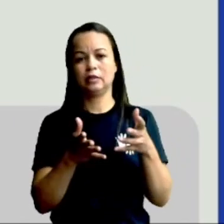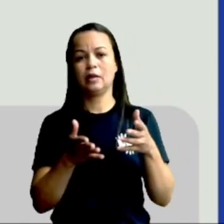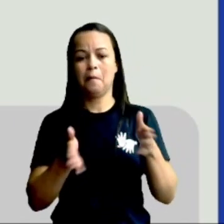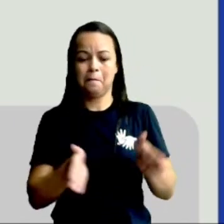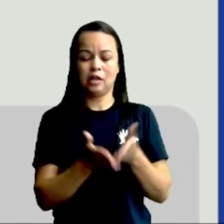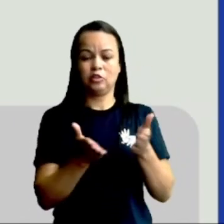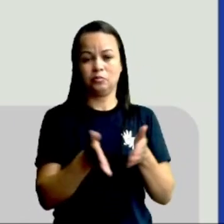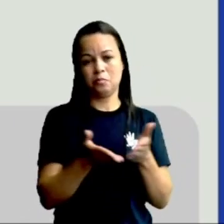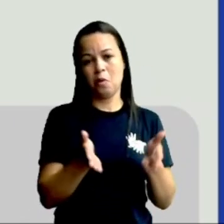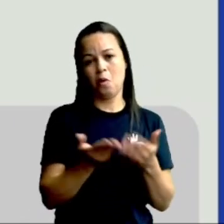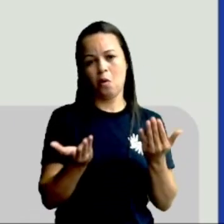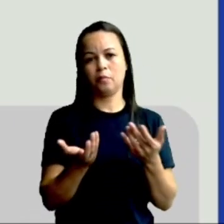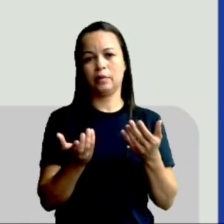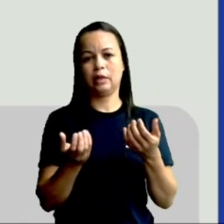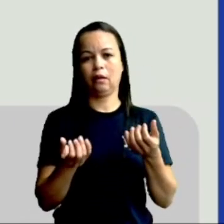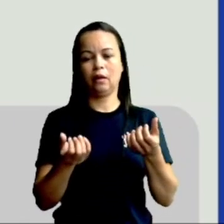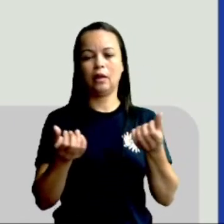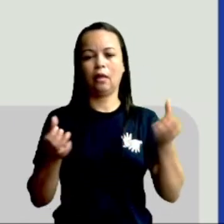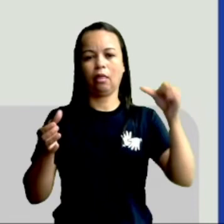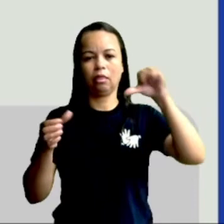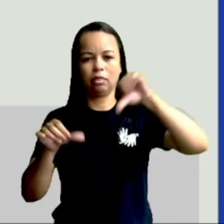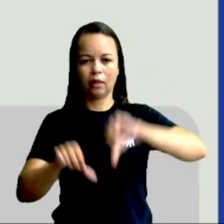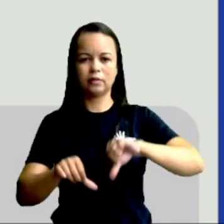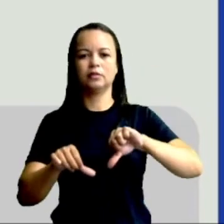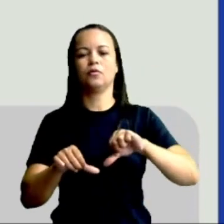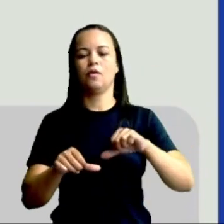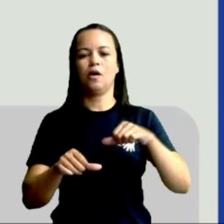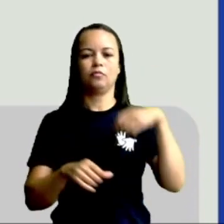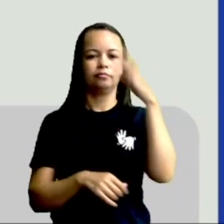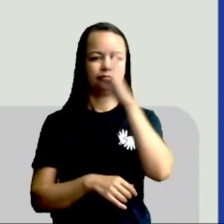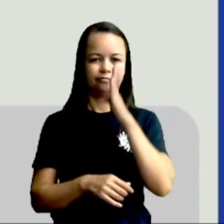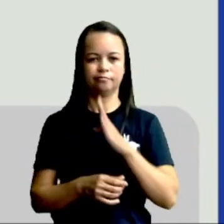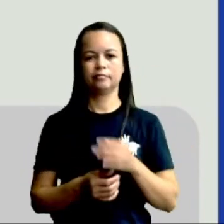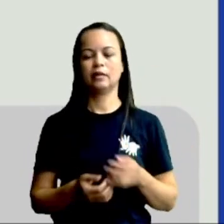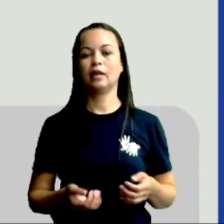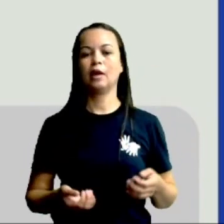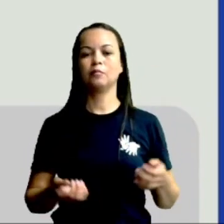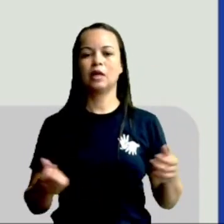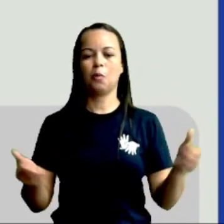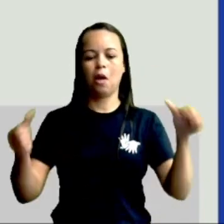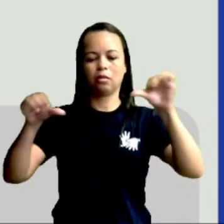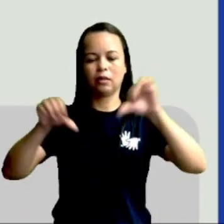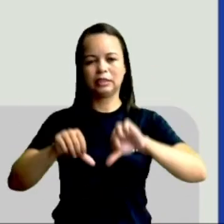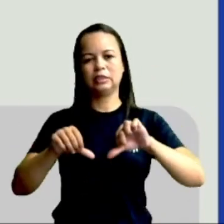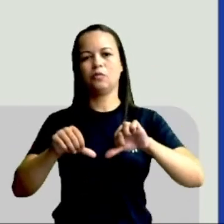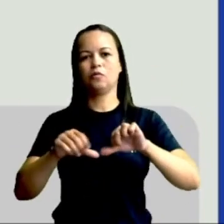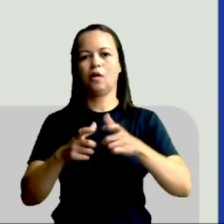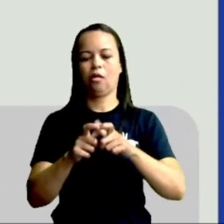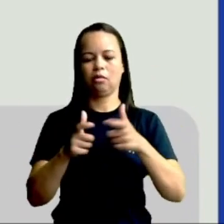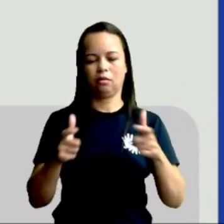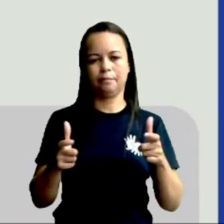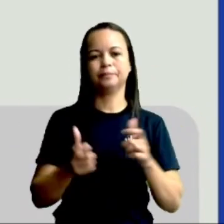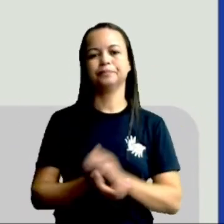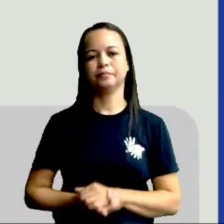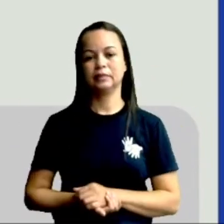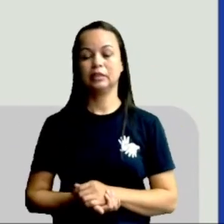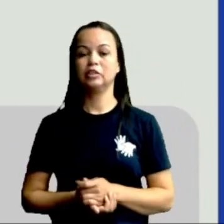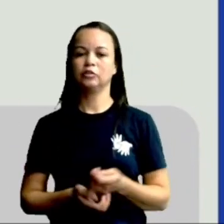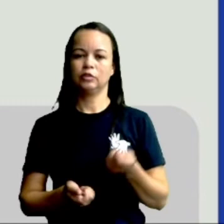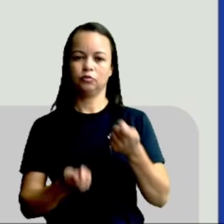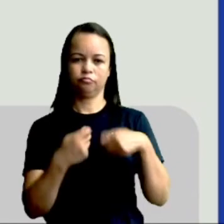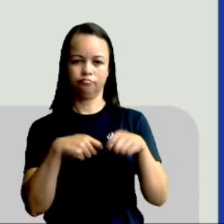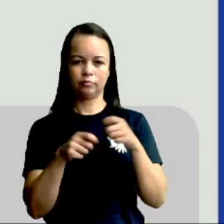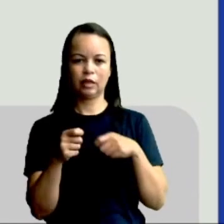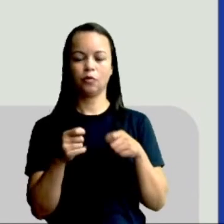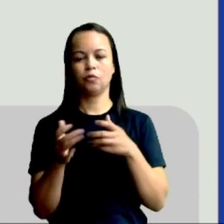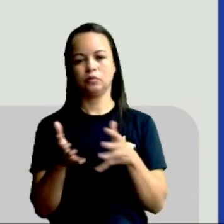mais pobre e desigual do Brasil. Temos aí, ó, uma desigualdade enorme, seja no setor